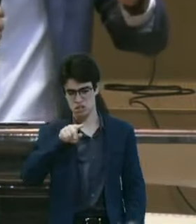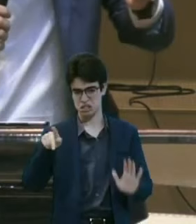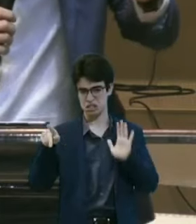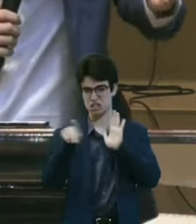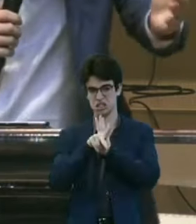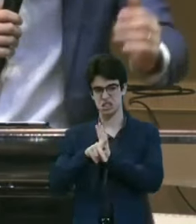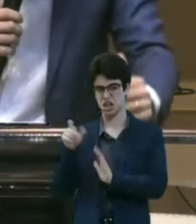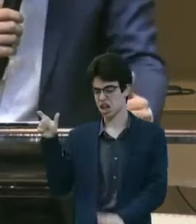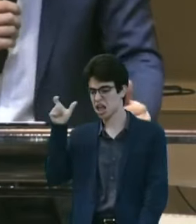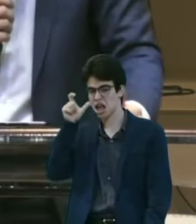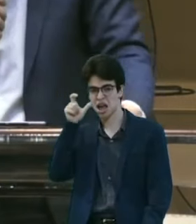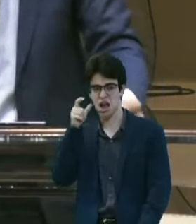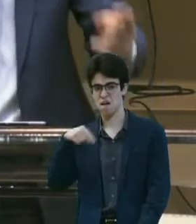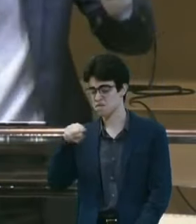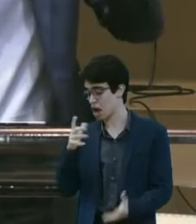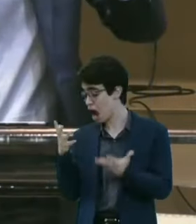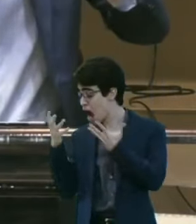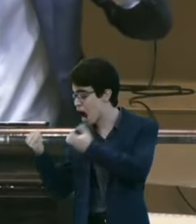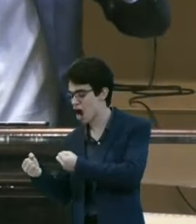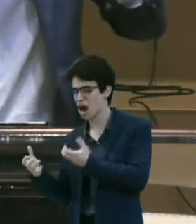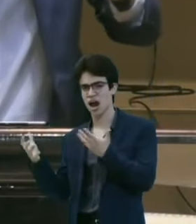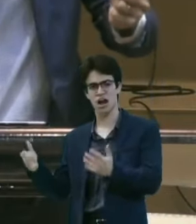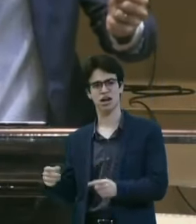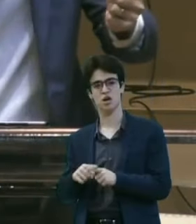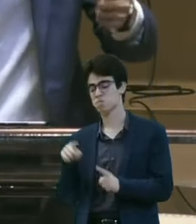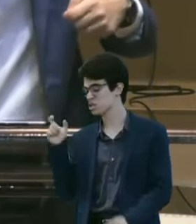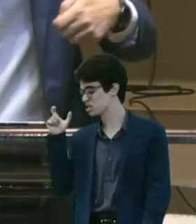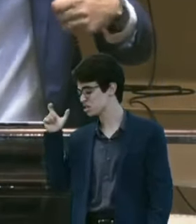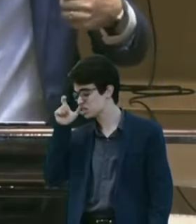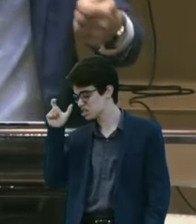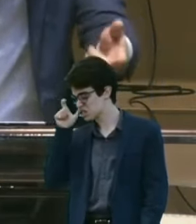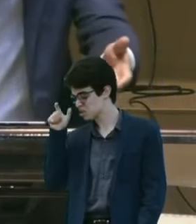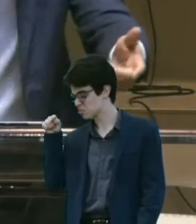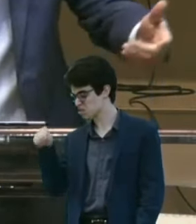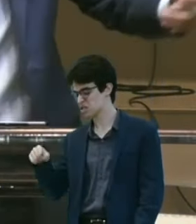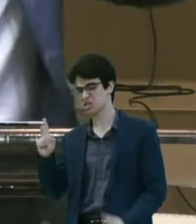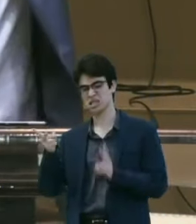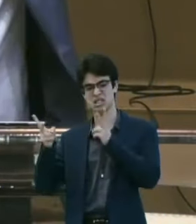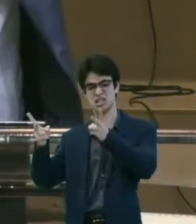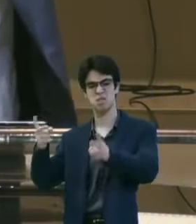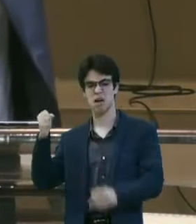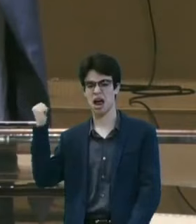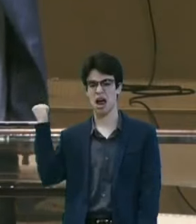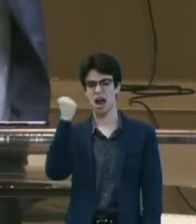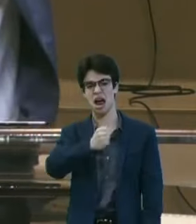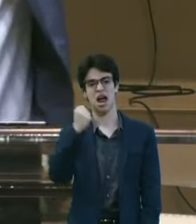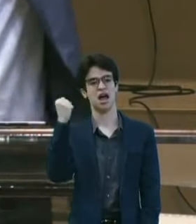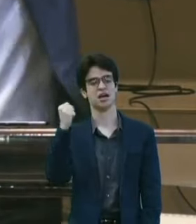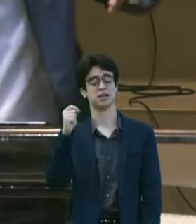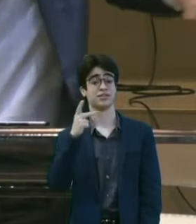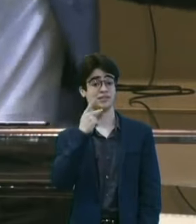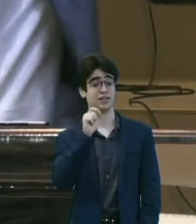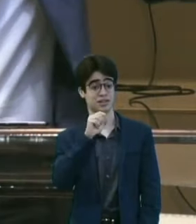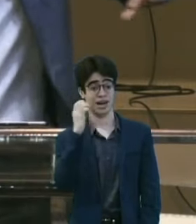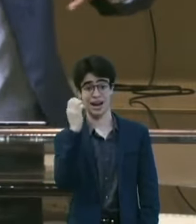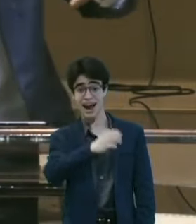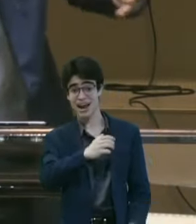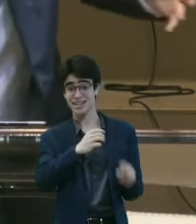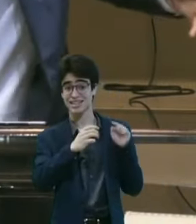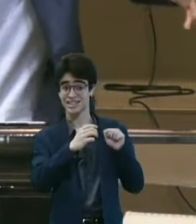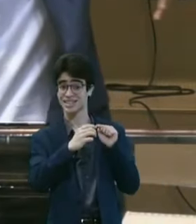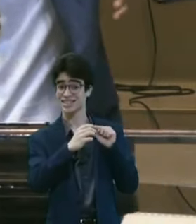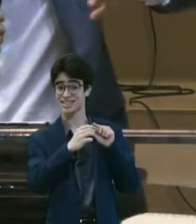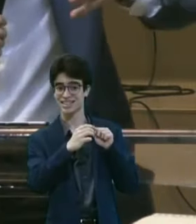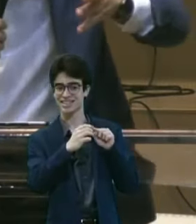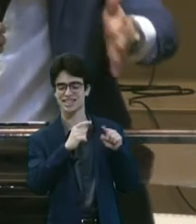querem realizar o desejo dele. Ele foi homicida desde o princípio. Está falando de Caim, da situação, da